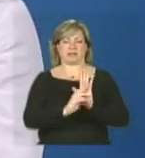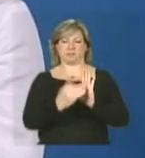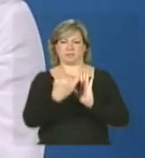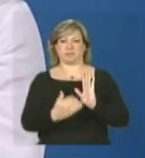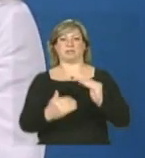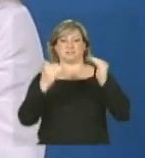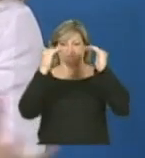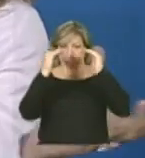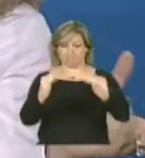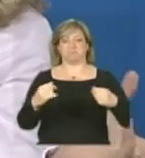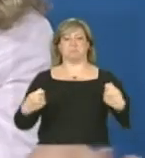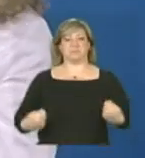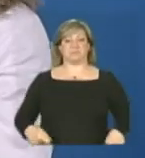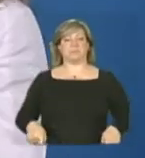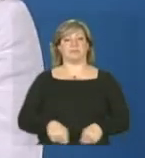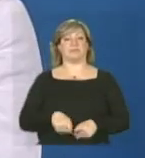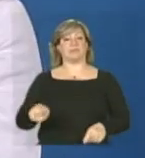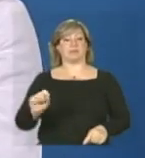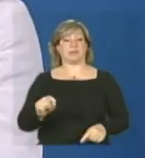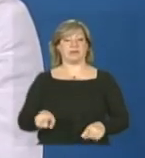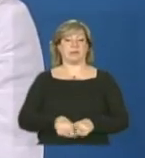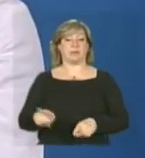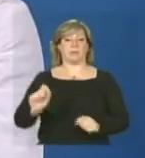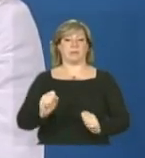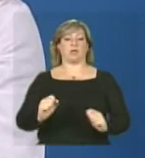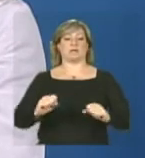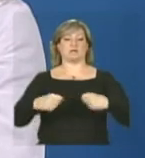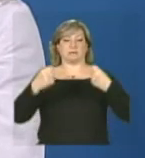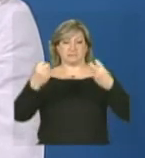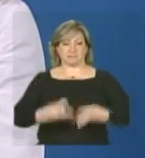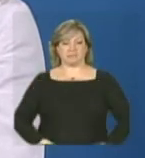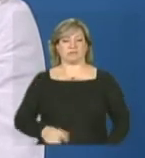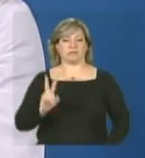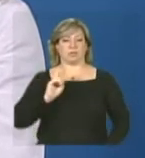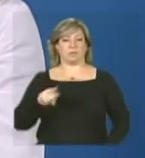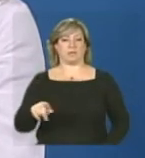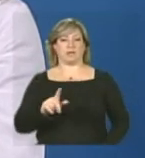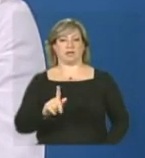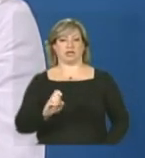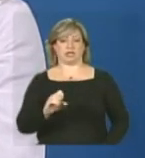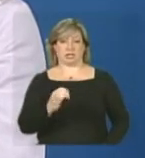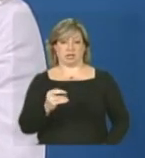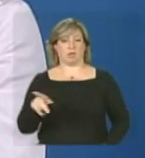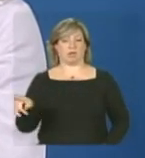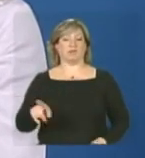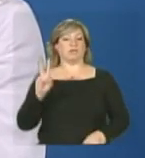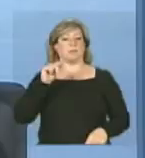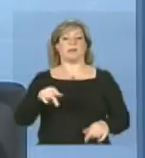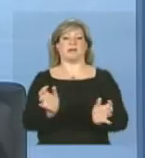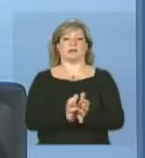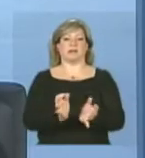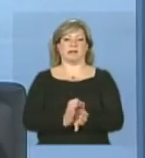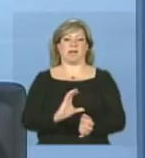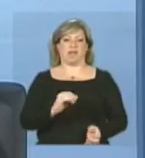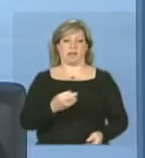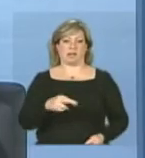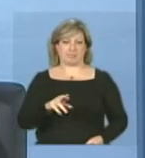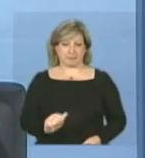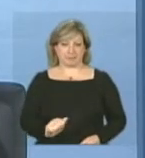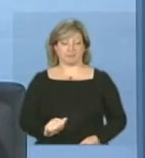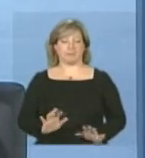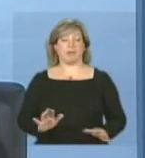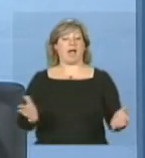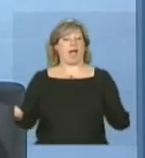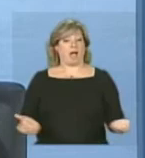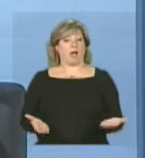algumas questões sobre isso. Ele é o gestor da Câmara Interministerial, né, do sistema, e acho que é isso. Nós não estamos agora, então,